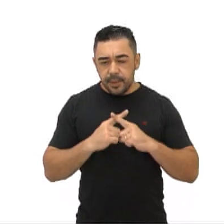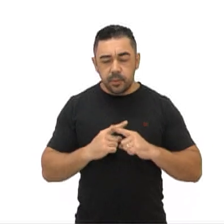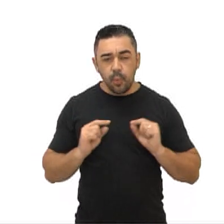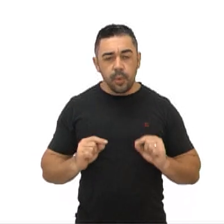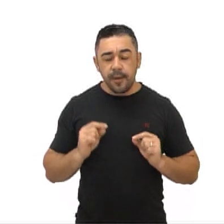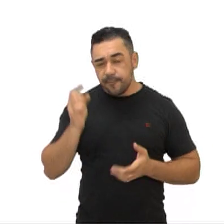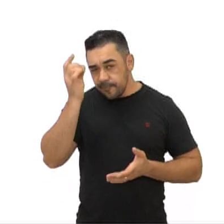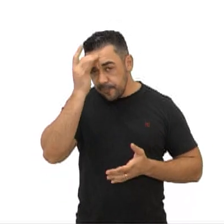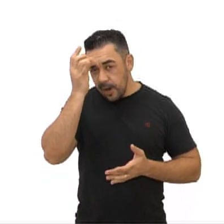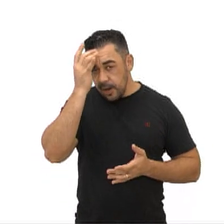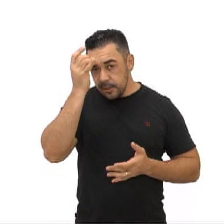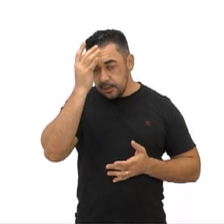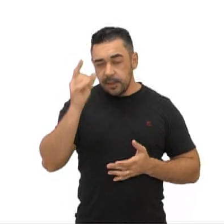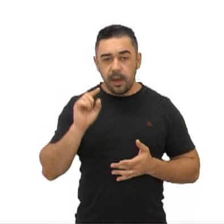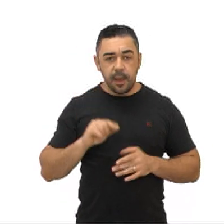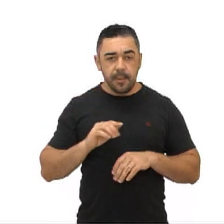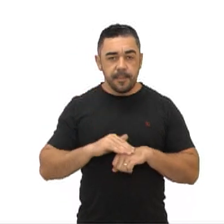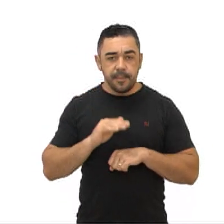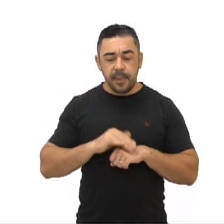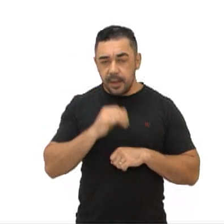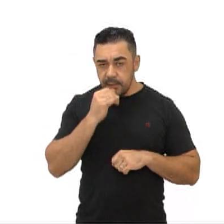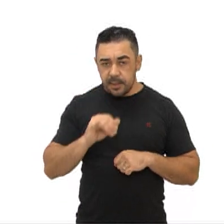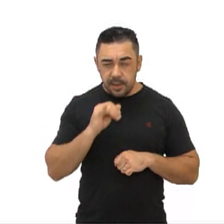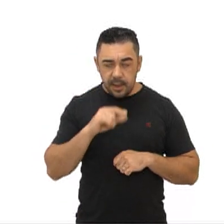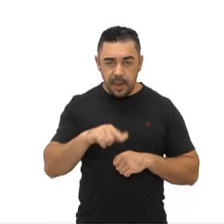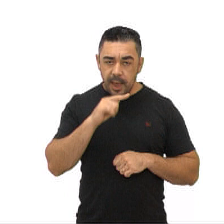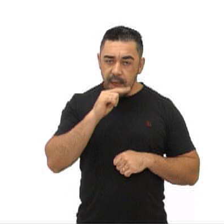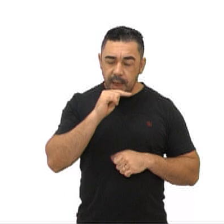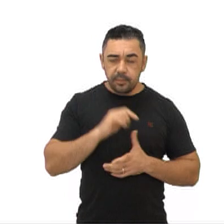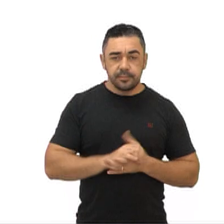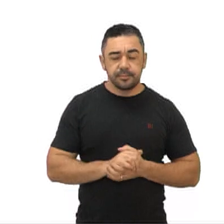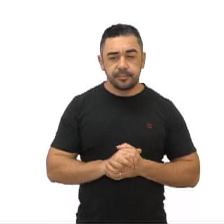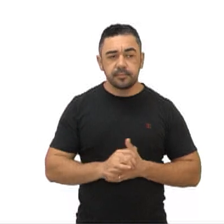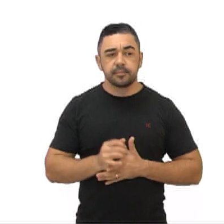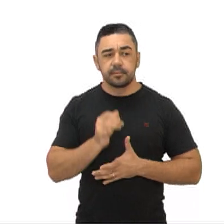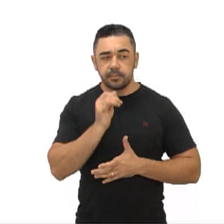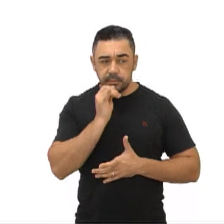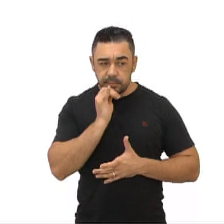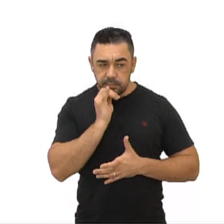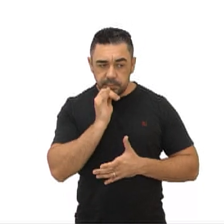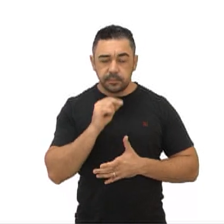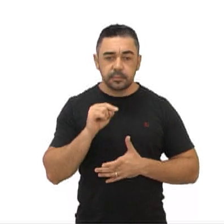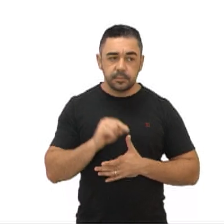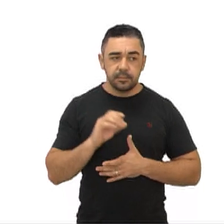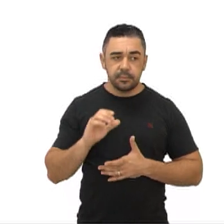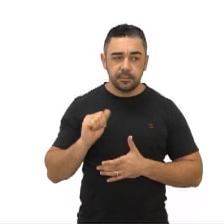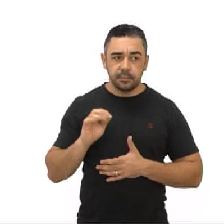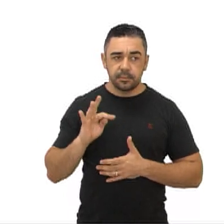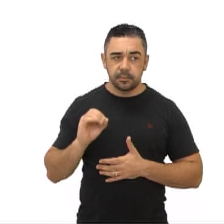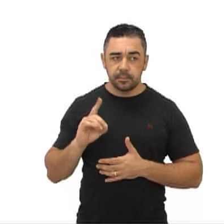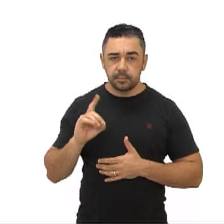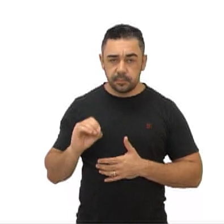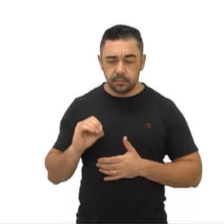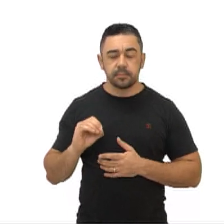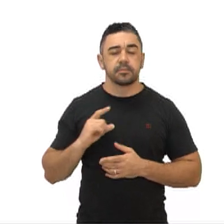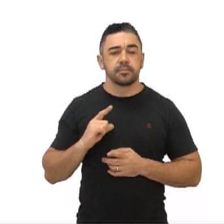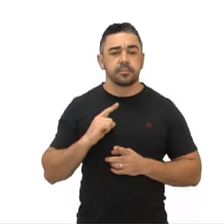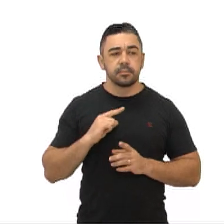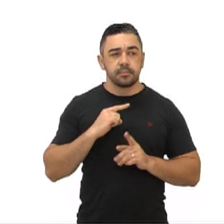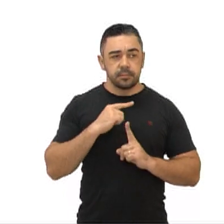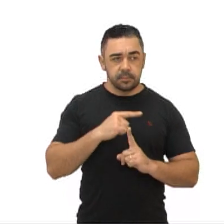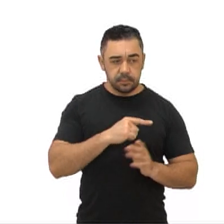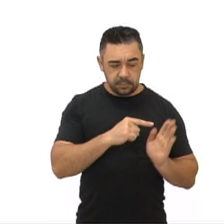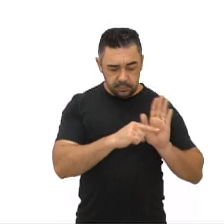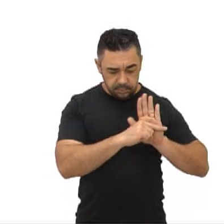ter a facilidade de descarga na eletrólise aquosa. Então, quando eu tenho no cato do polo negativo,